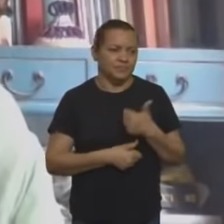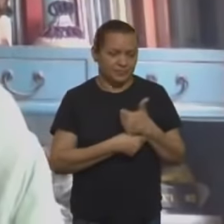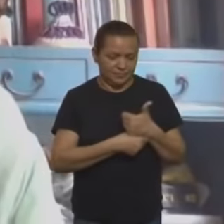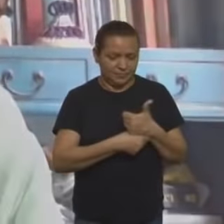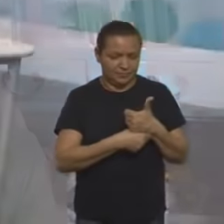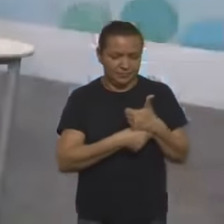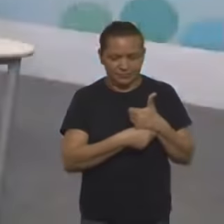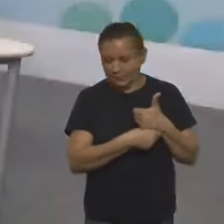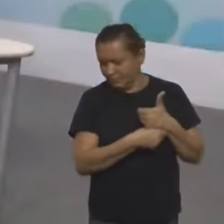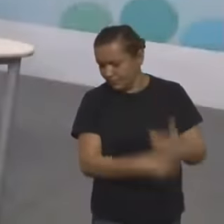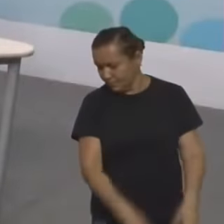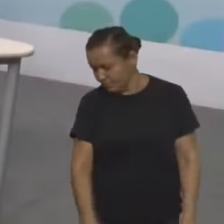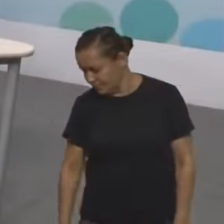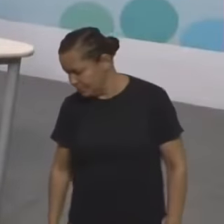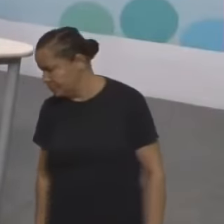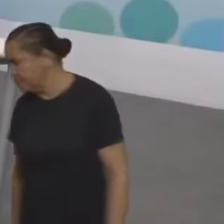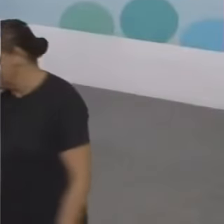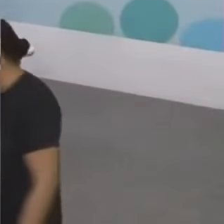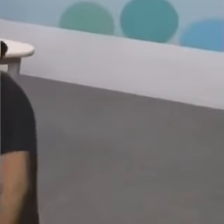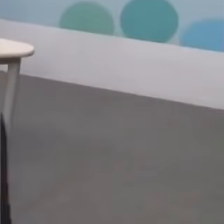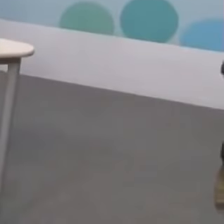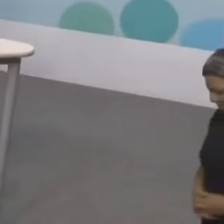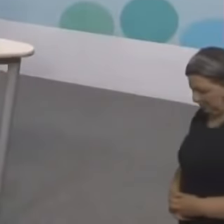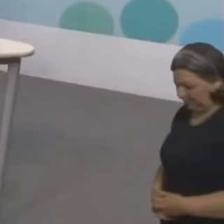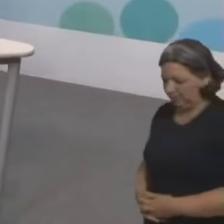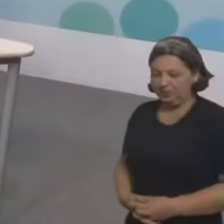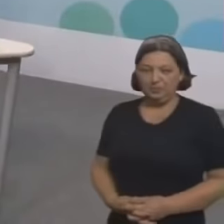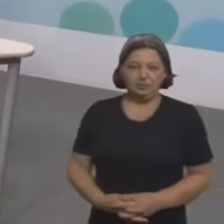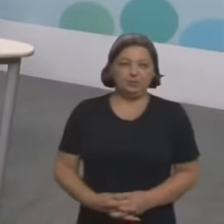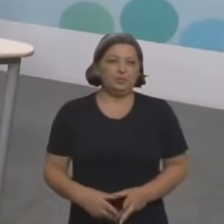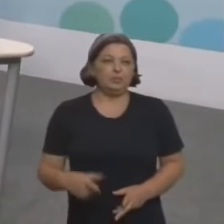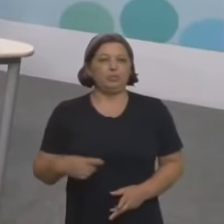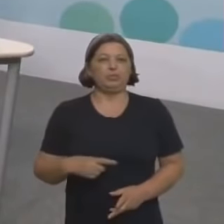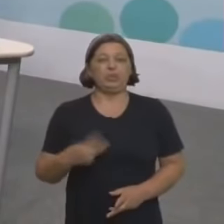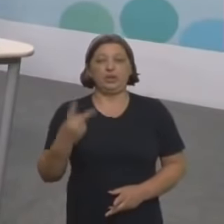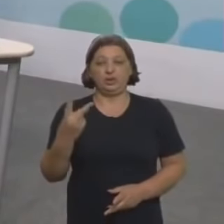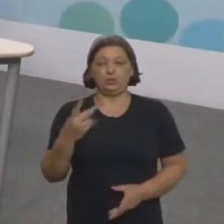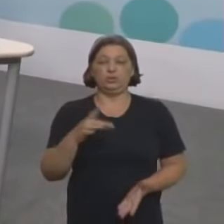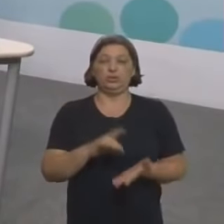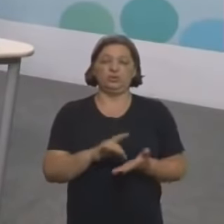Oi, Marcela, obrigada. Tem mais, são 2, na verdade, mas